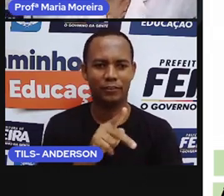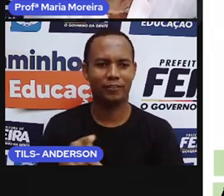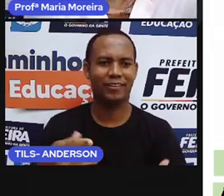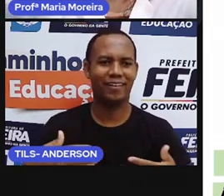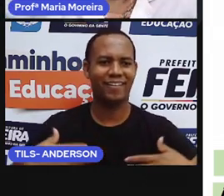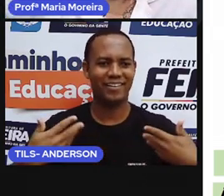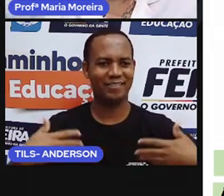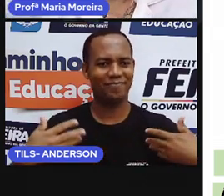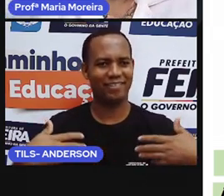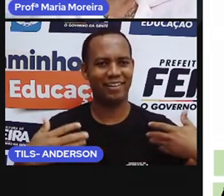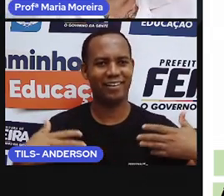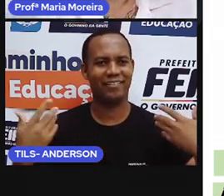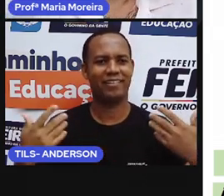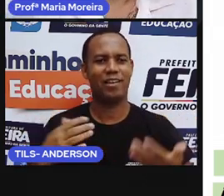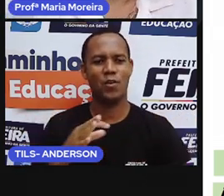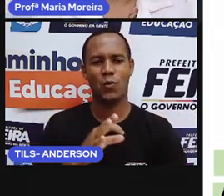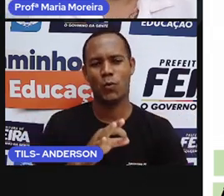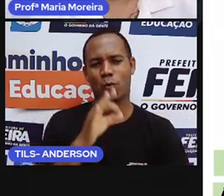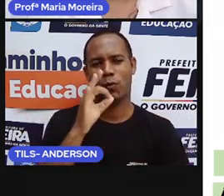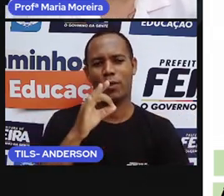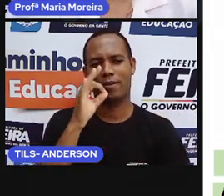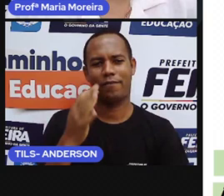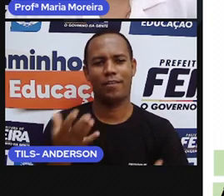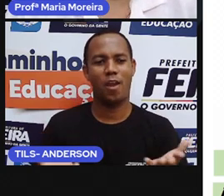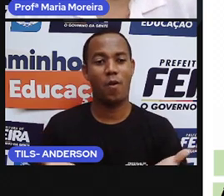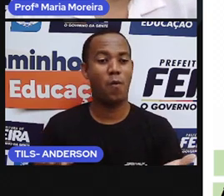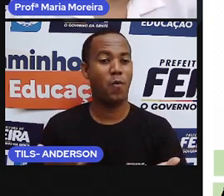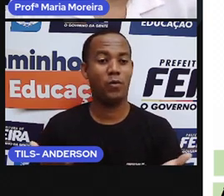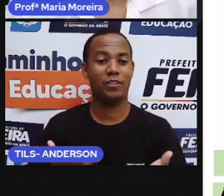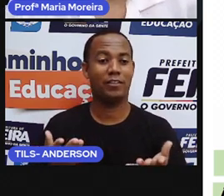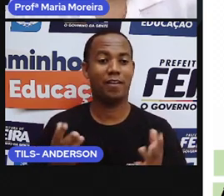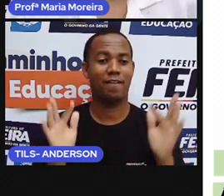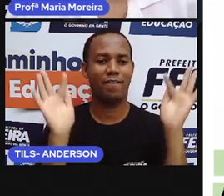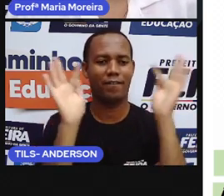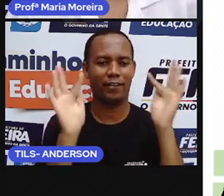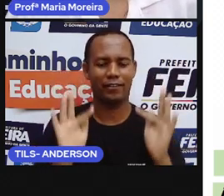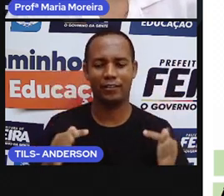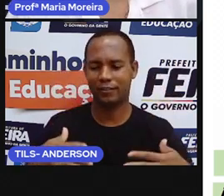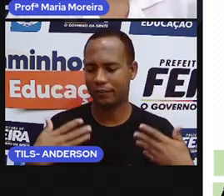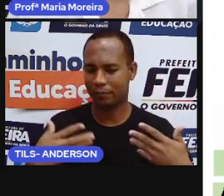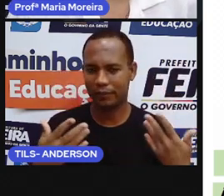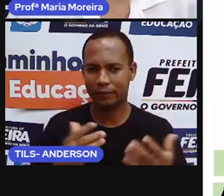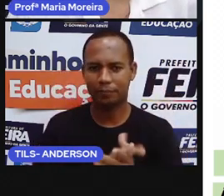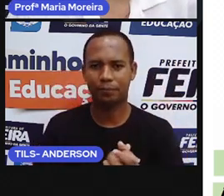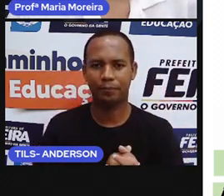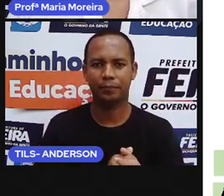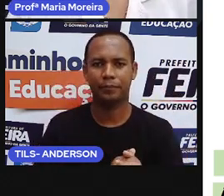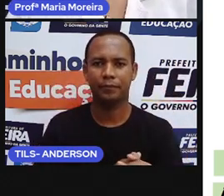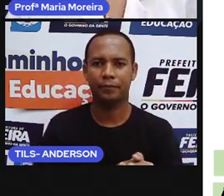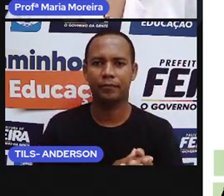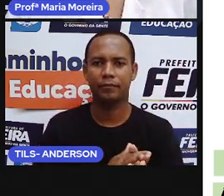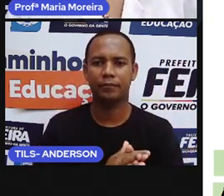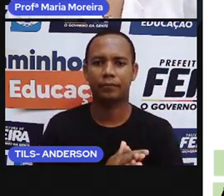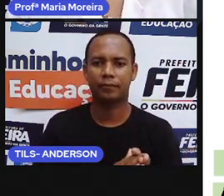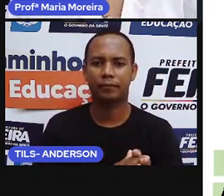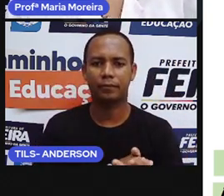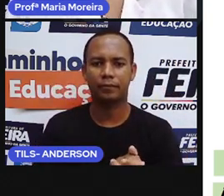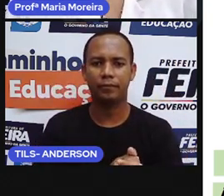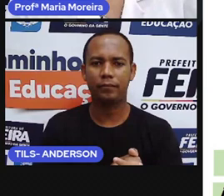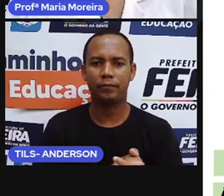ó. Tomei um café e estou cheia de energia. Vamos lá, então? Bom.